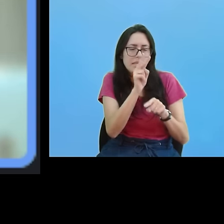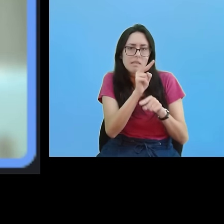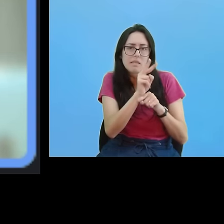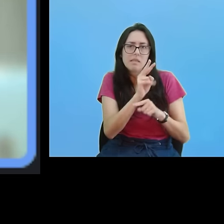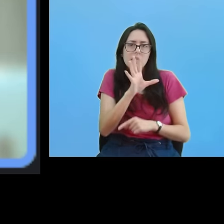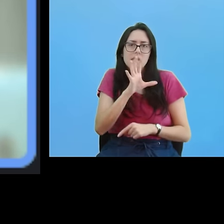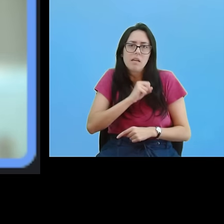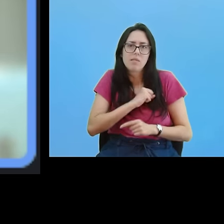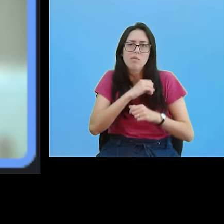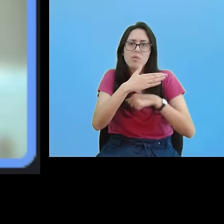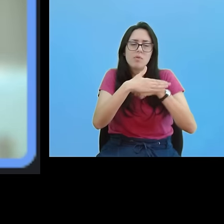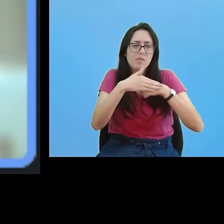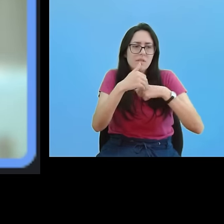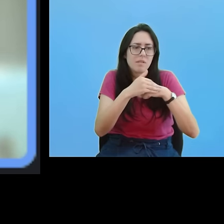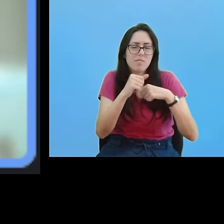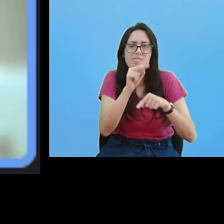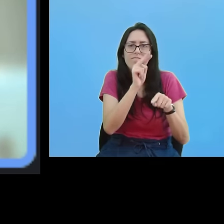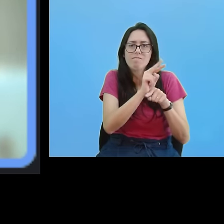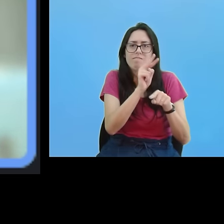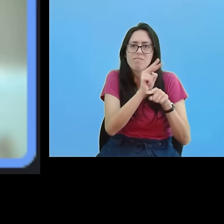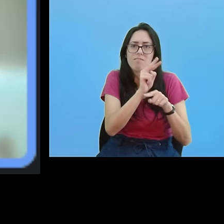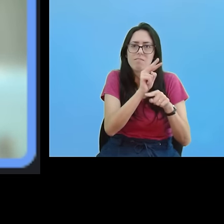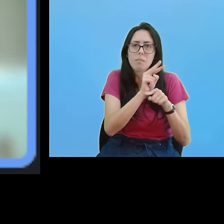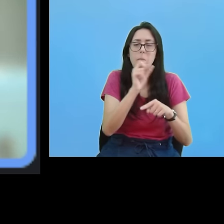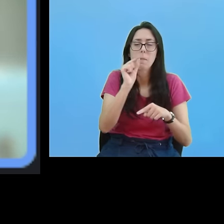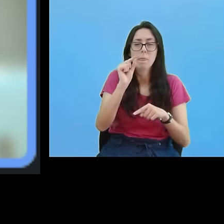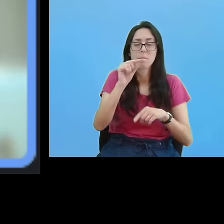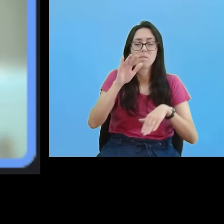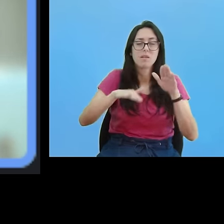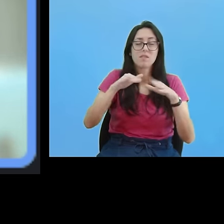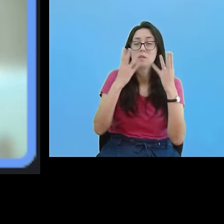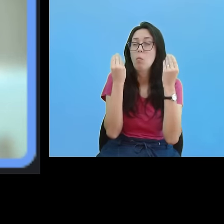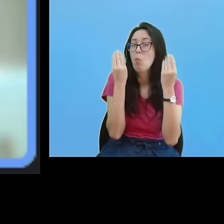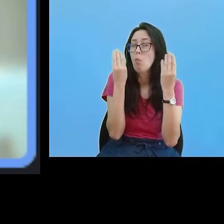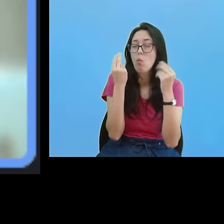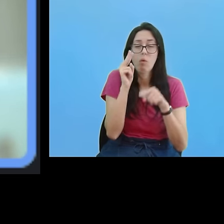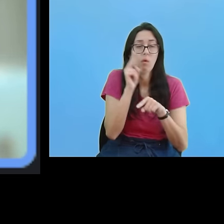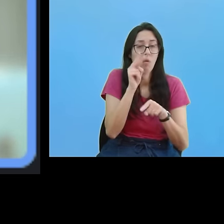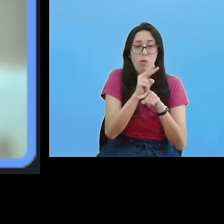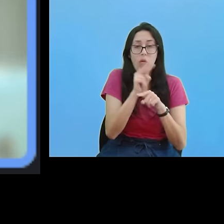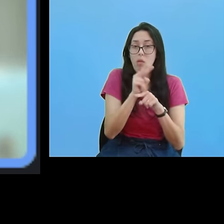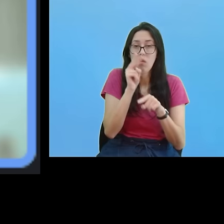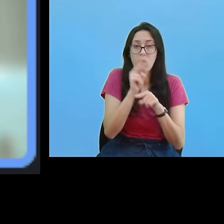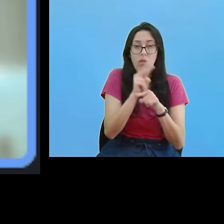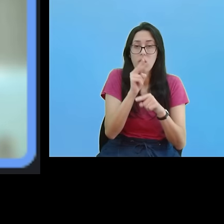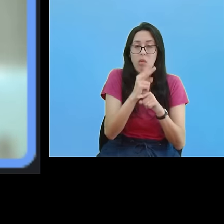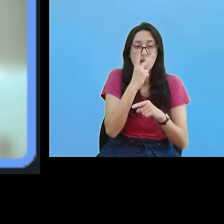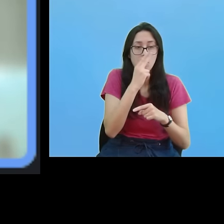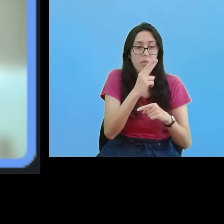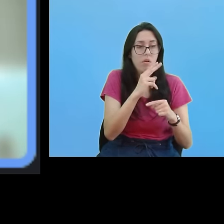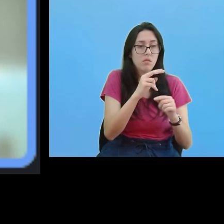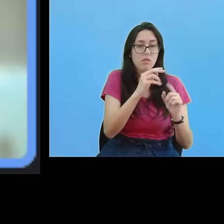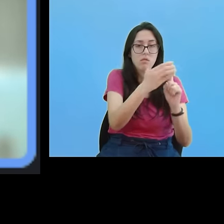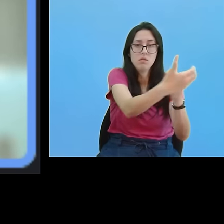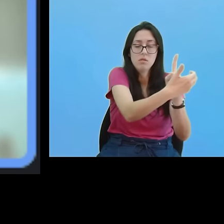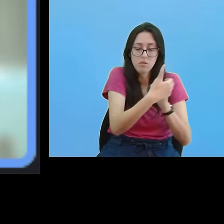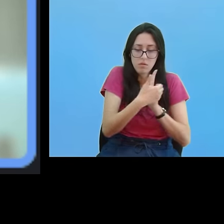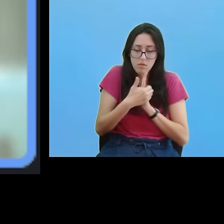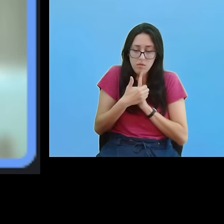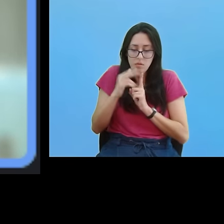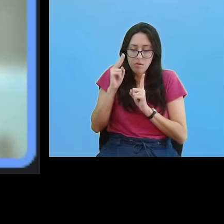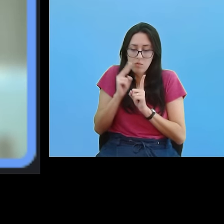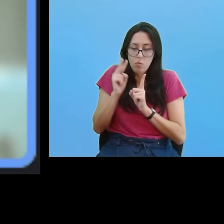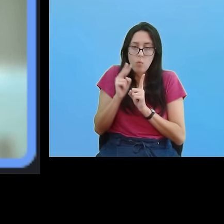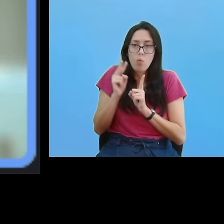amor, carinho, afeto, muitas vezes se excedem nessas atividades e acabam gerando uma superproteção, impedindo,